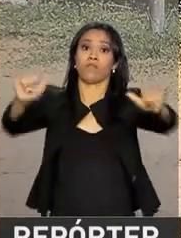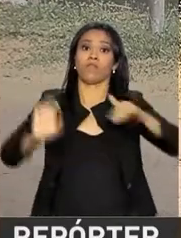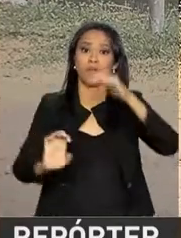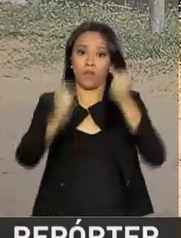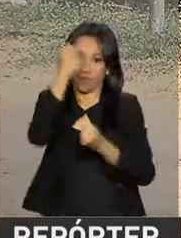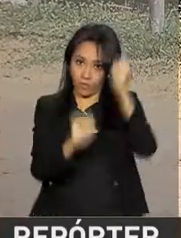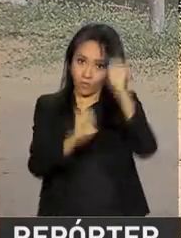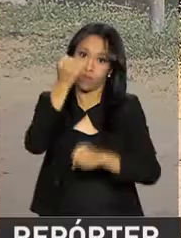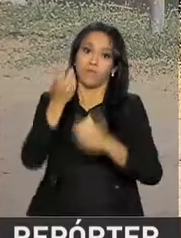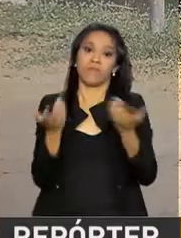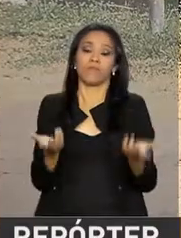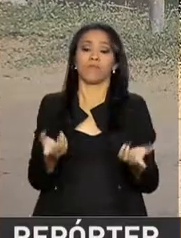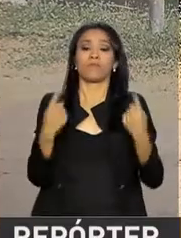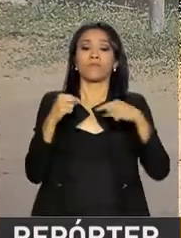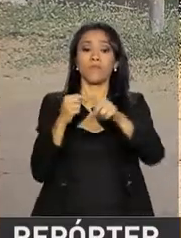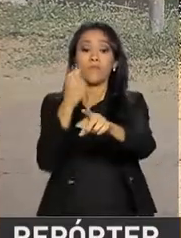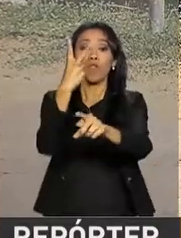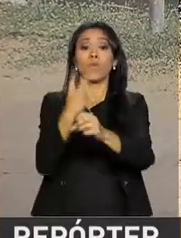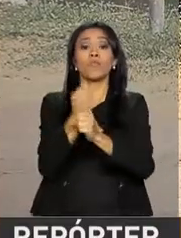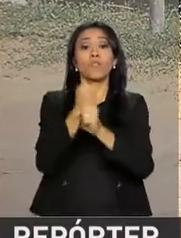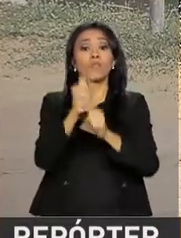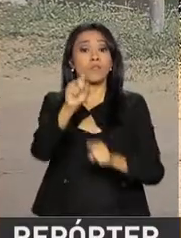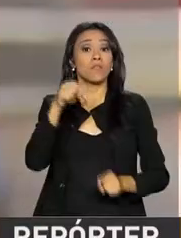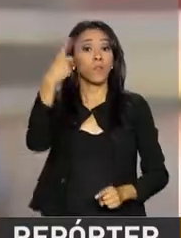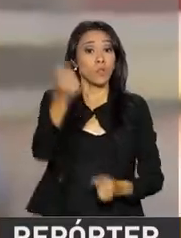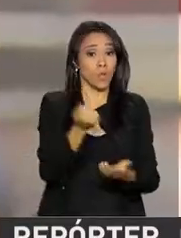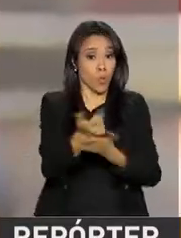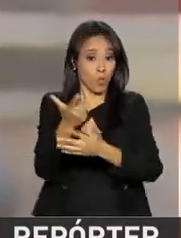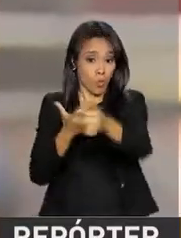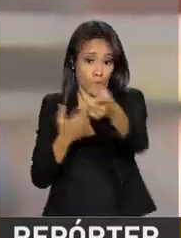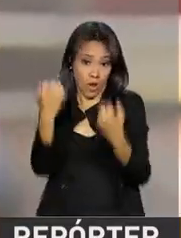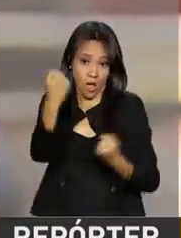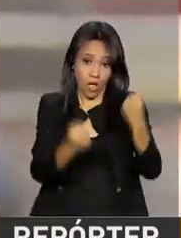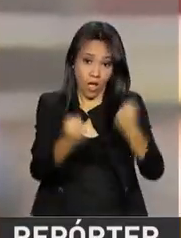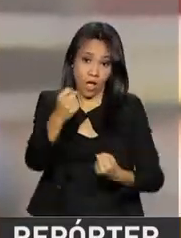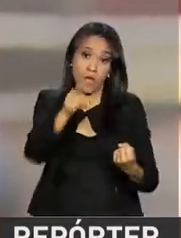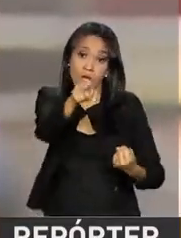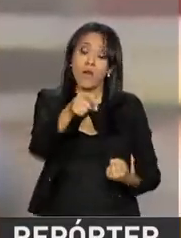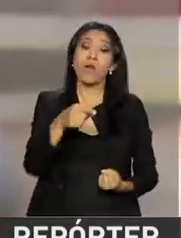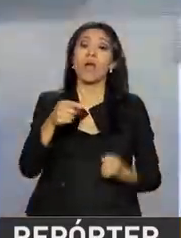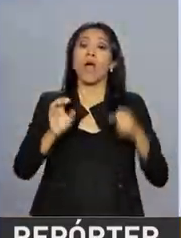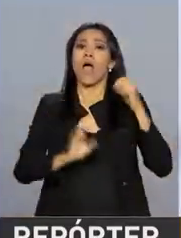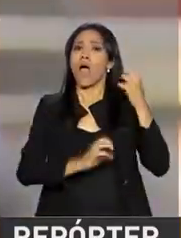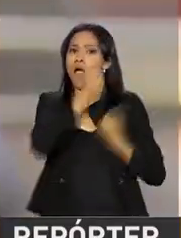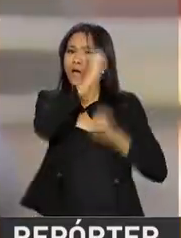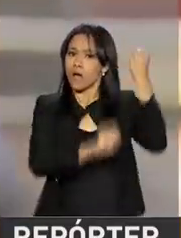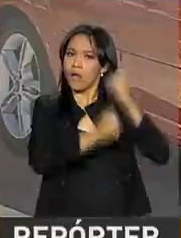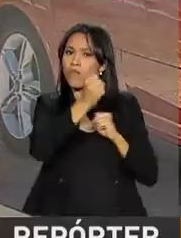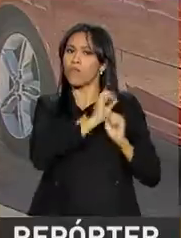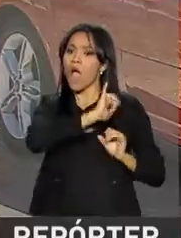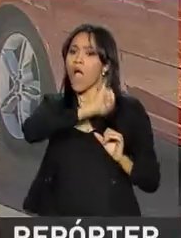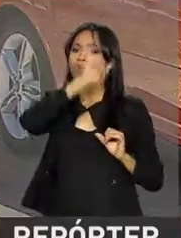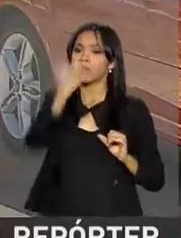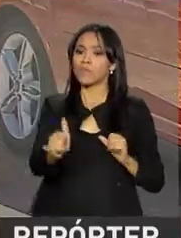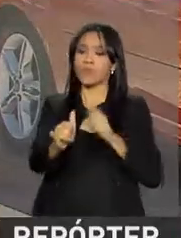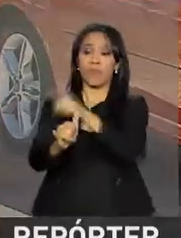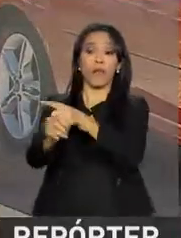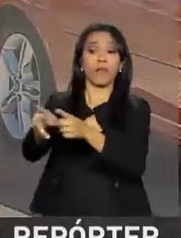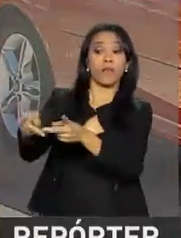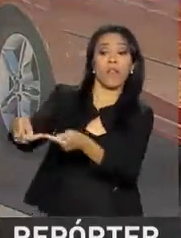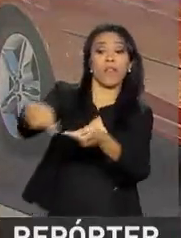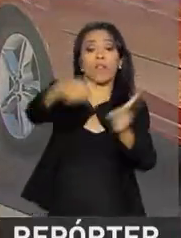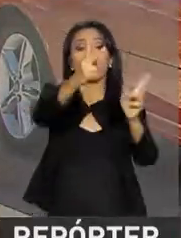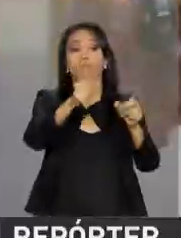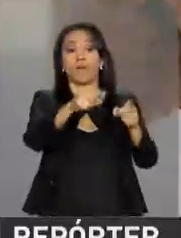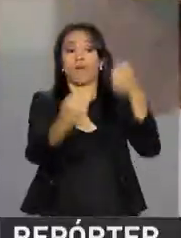dois anos depois que comprou este carro seu carlos foi convocado pela montadora para levar o veículo até uma concessionária